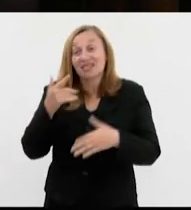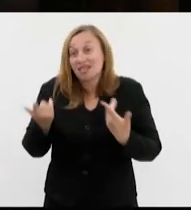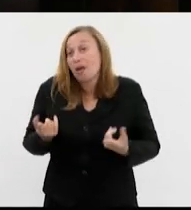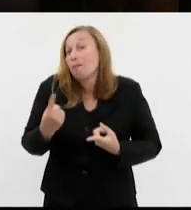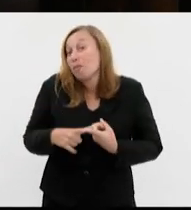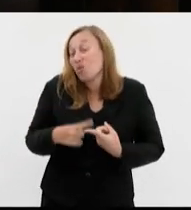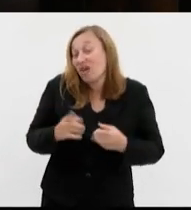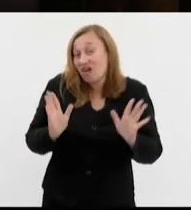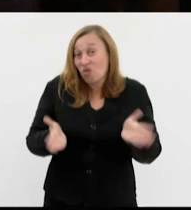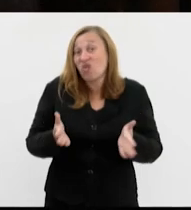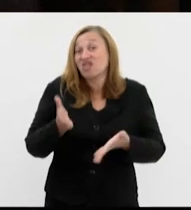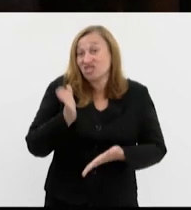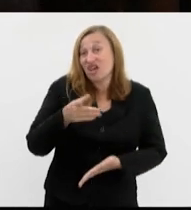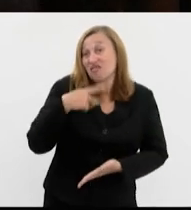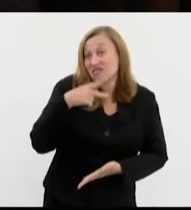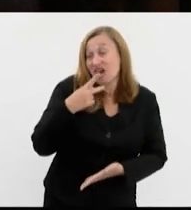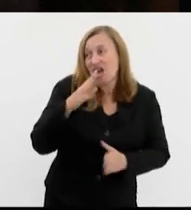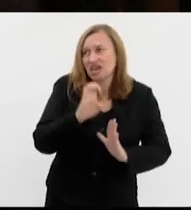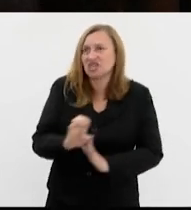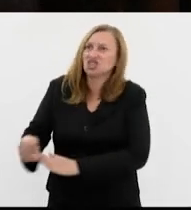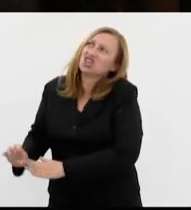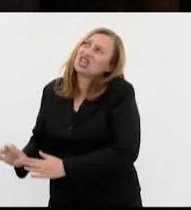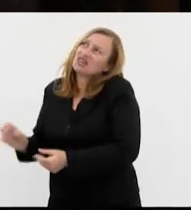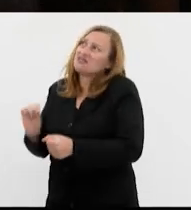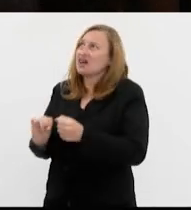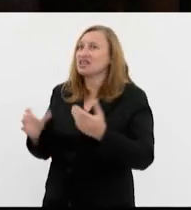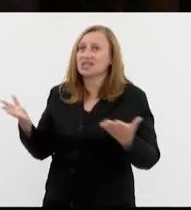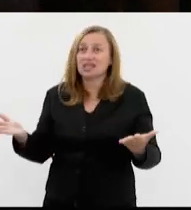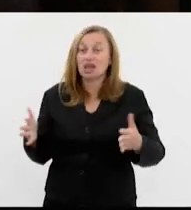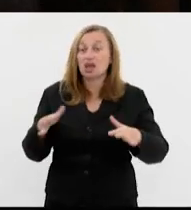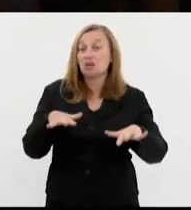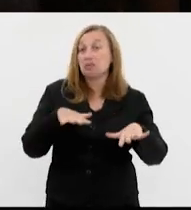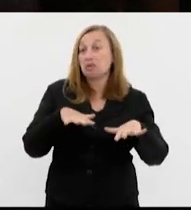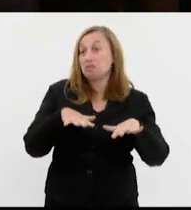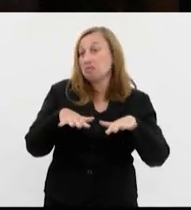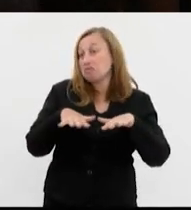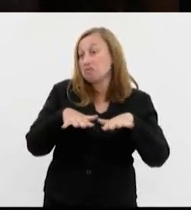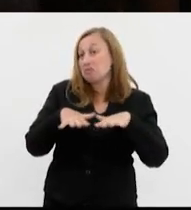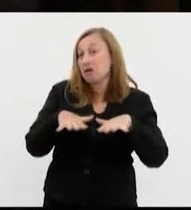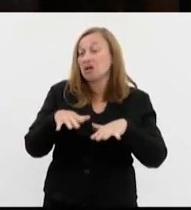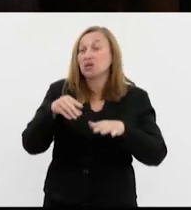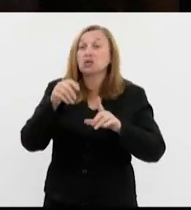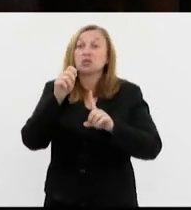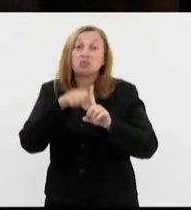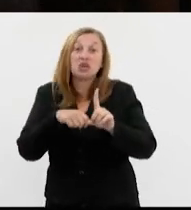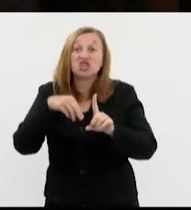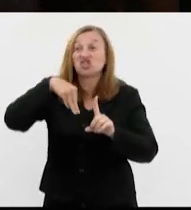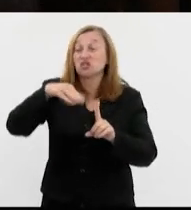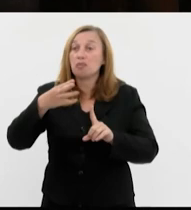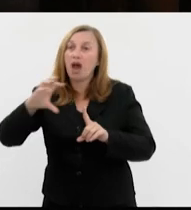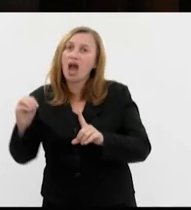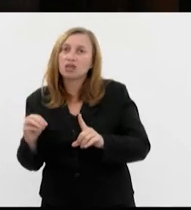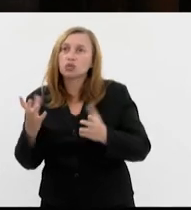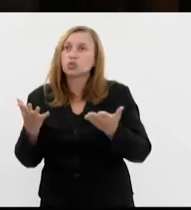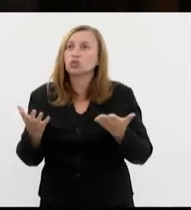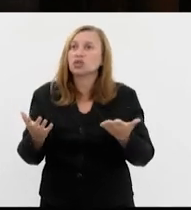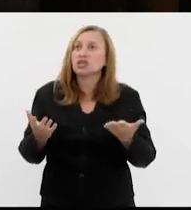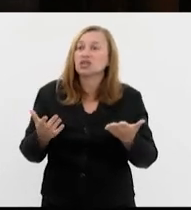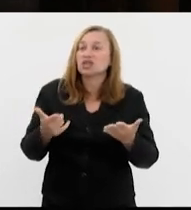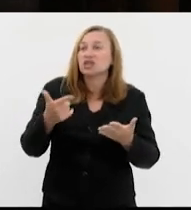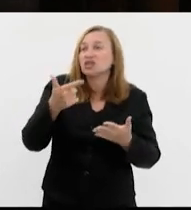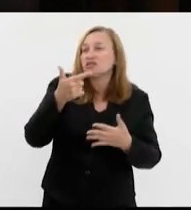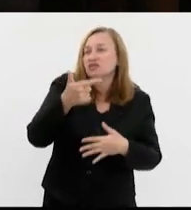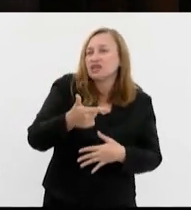agora já se fala na esquerda fazer uma manifestação aí no mês de março, inclusive